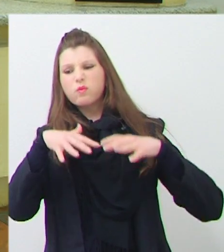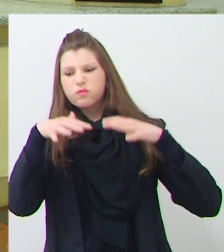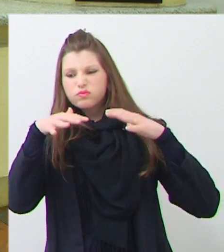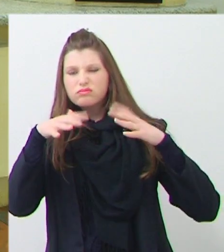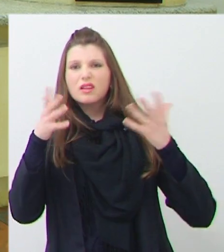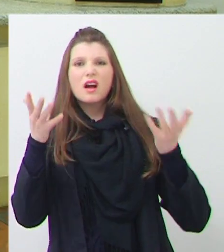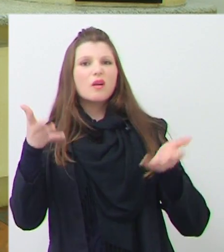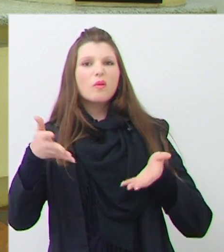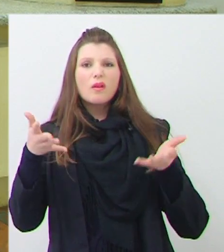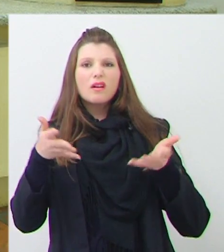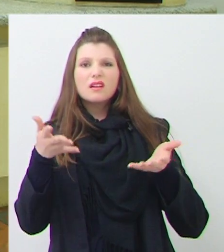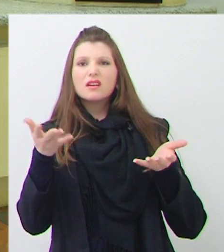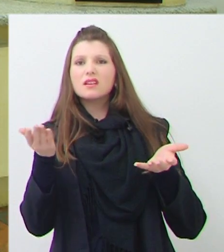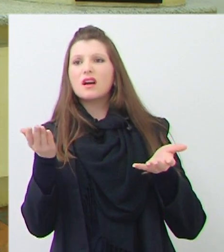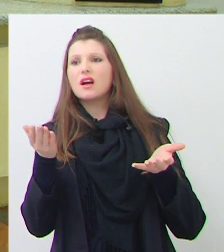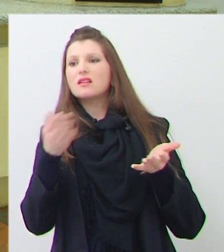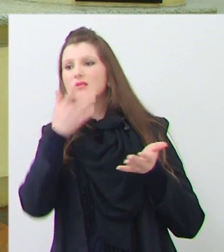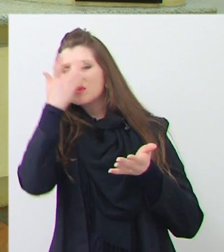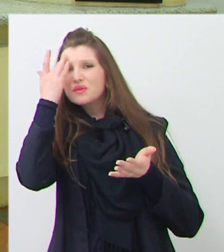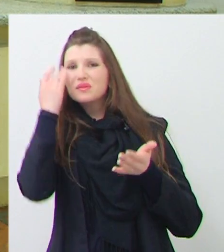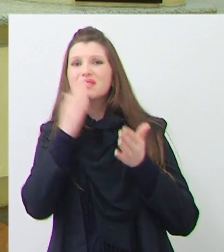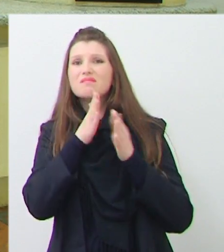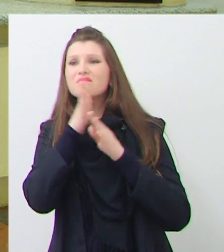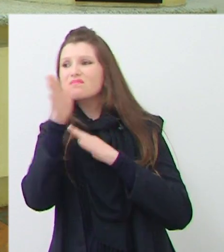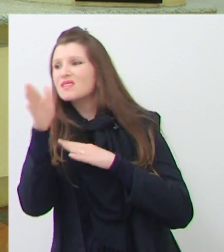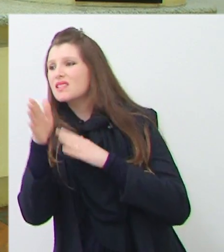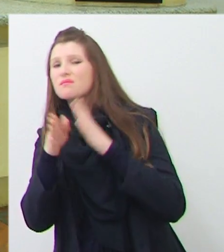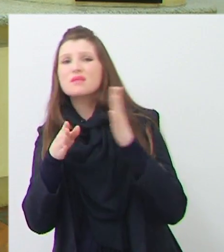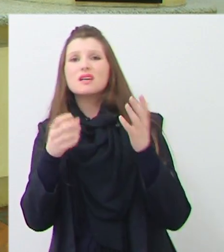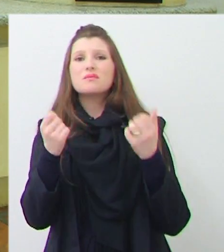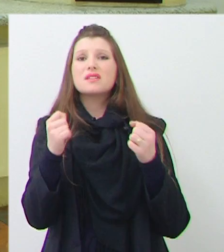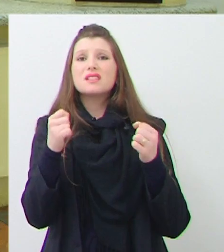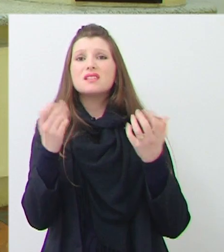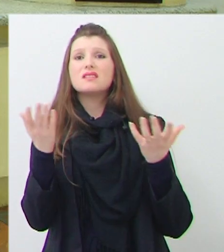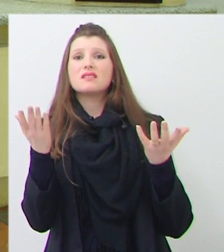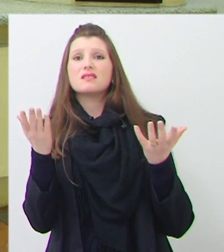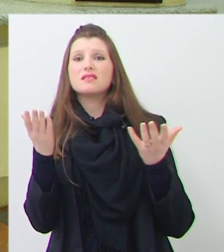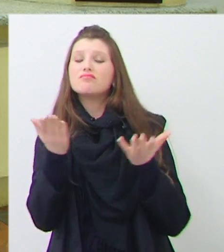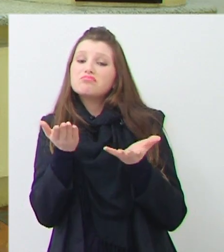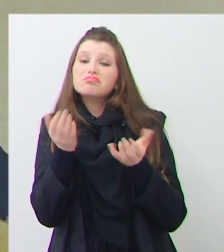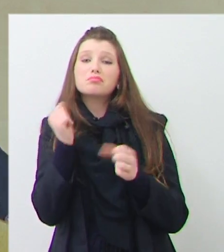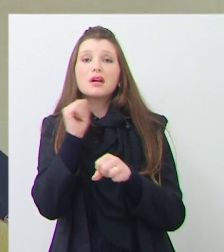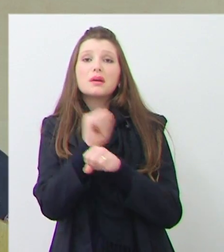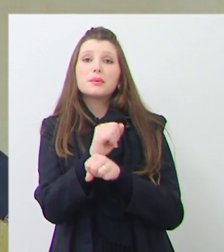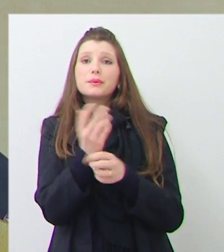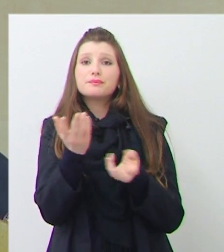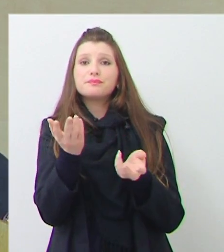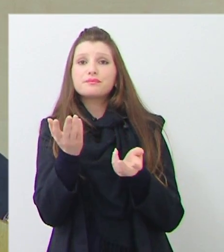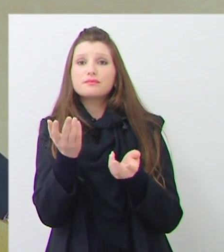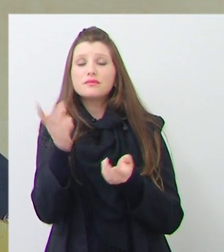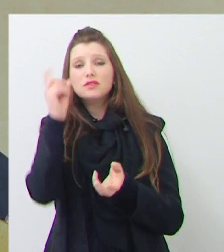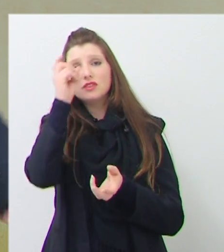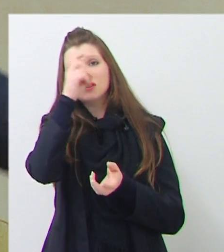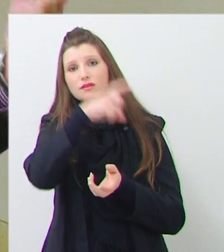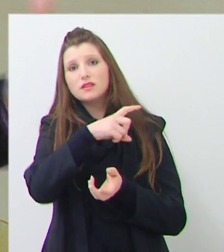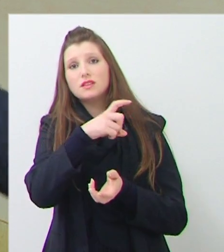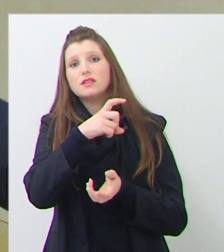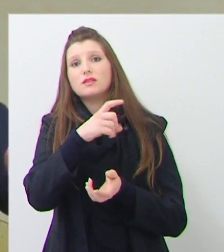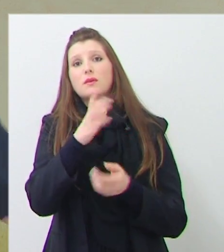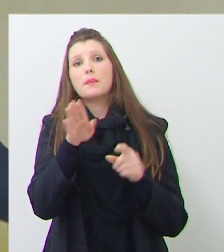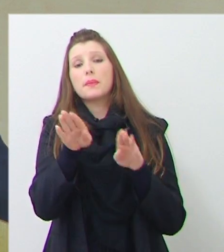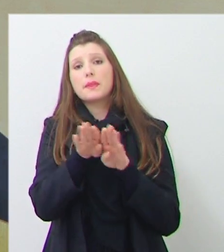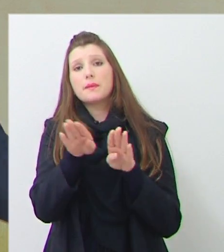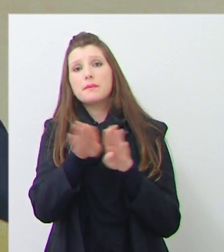E é um acesso onde as pessoas vão para o morro, vão rezar, vão fazer as suas orações. E fica tão difícil que é um acesso também que vai